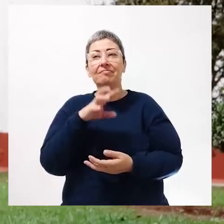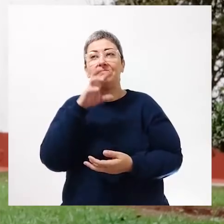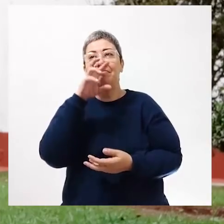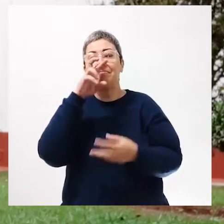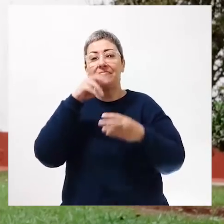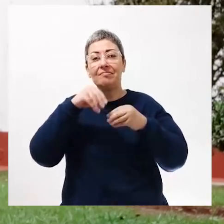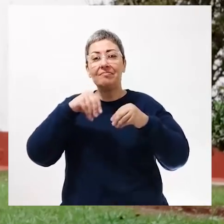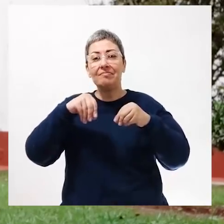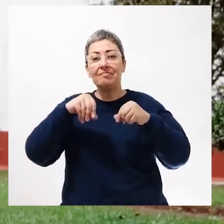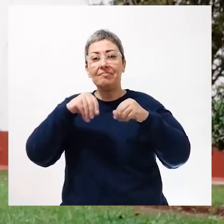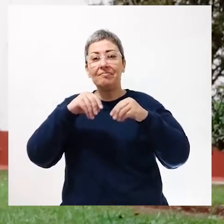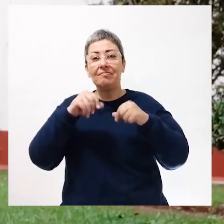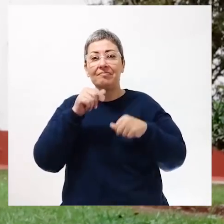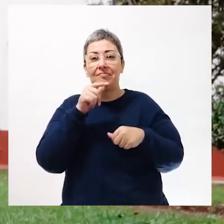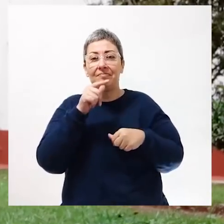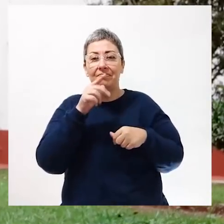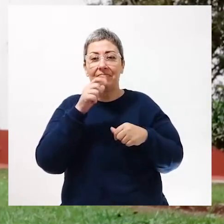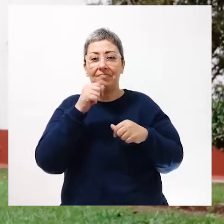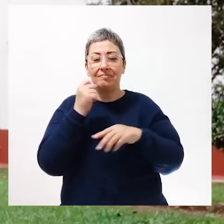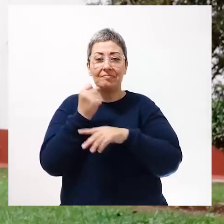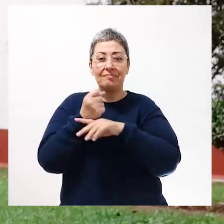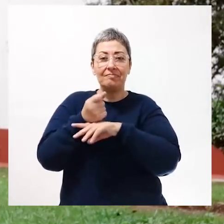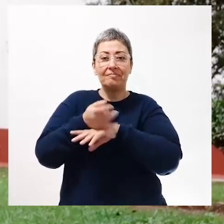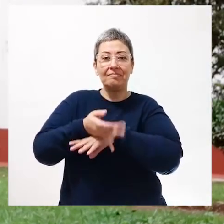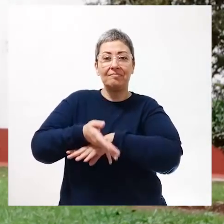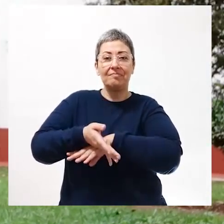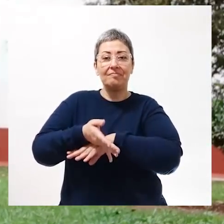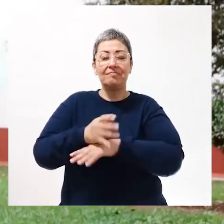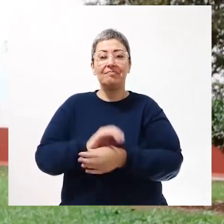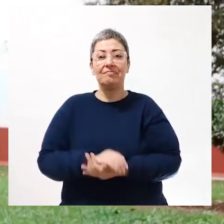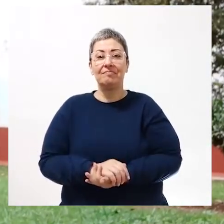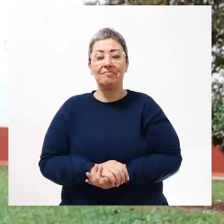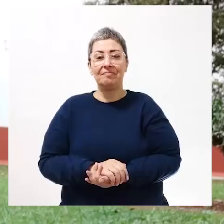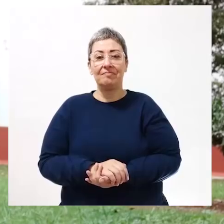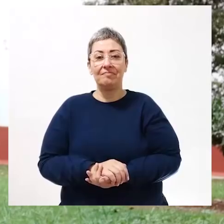O cheiro da terra úmida da madrugada,